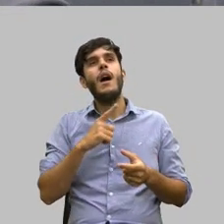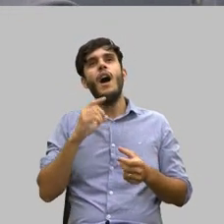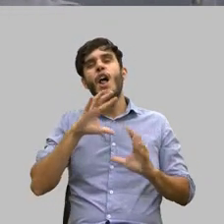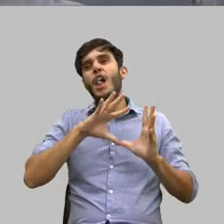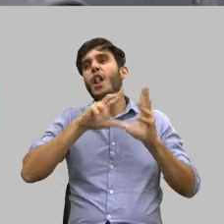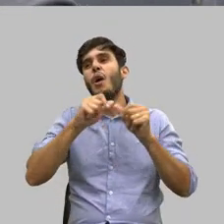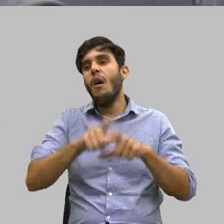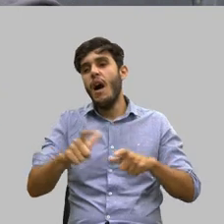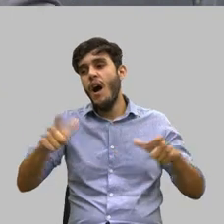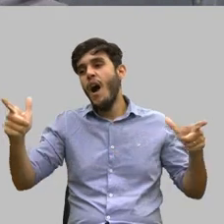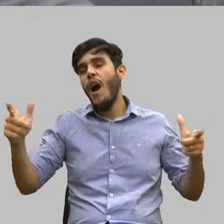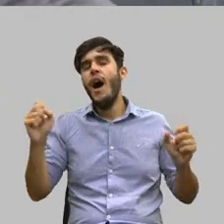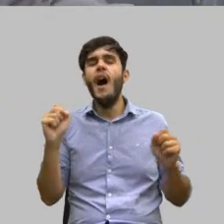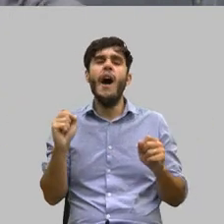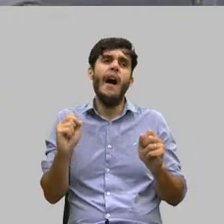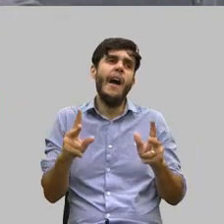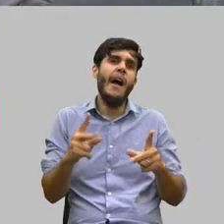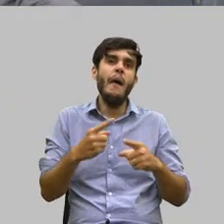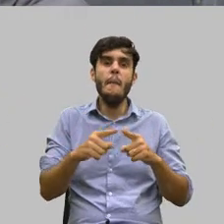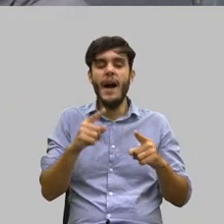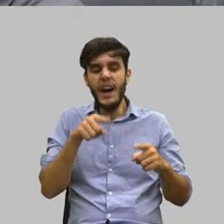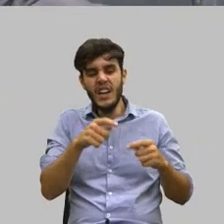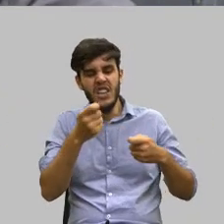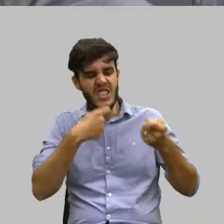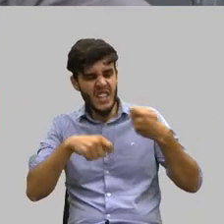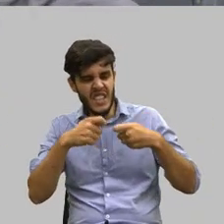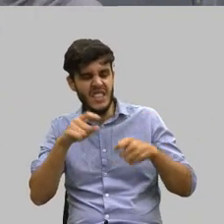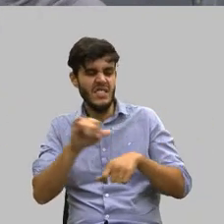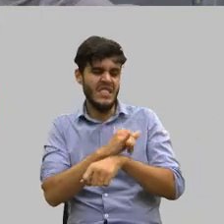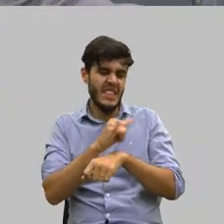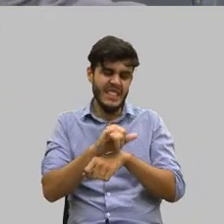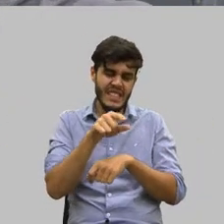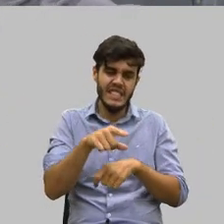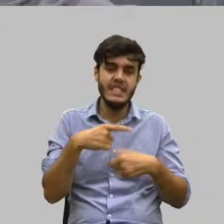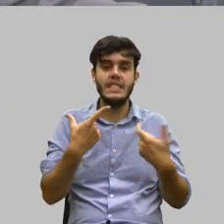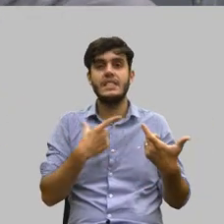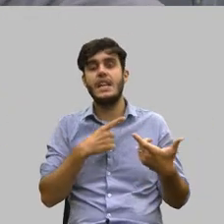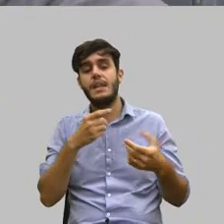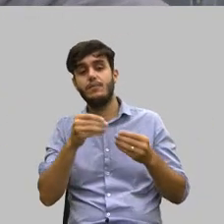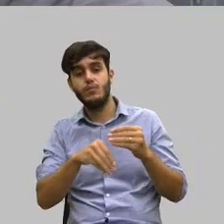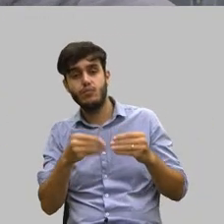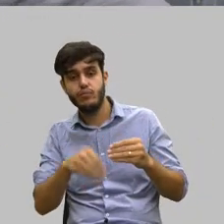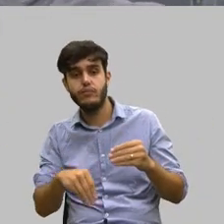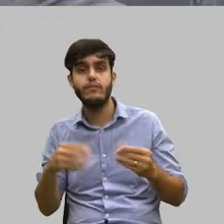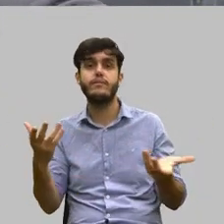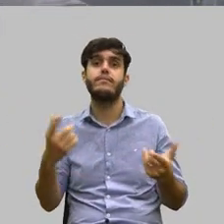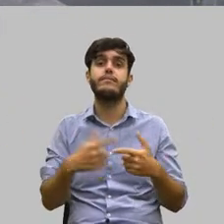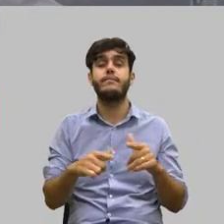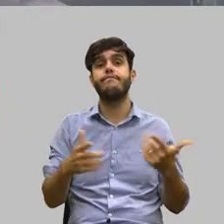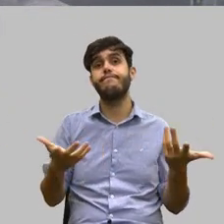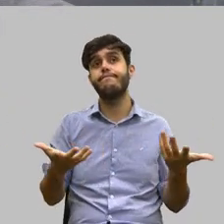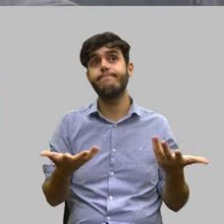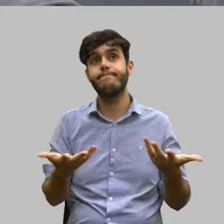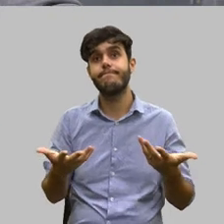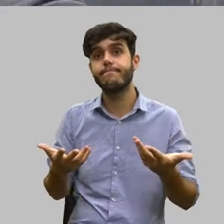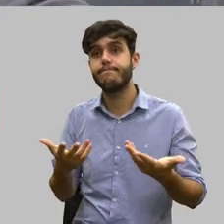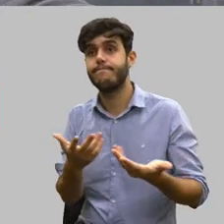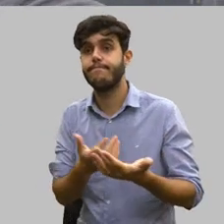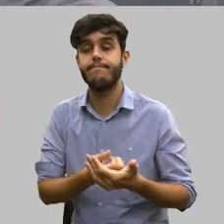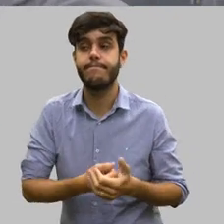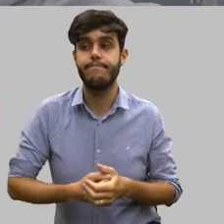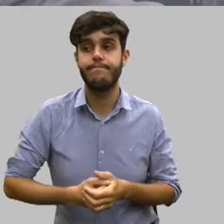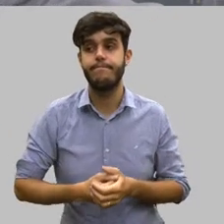mas o nível gerencial estratégico ele tem déficit tem mas a ponta da linha quem leva o